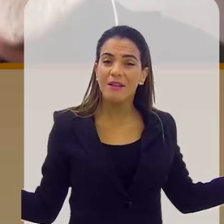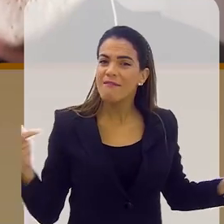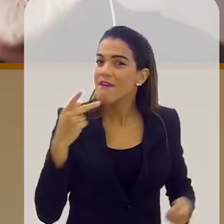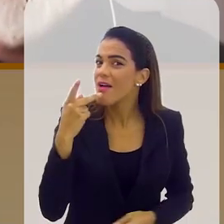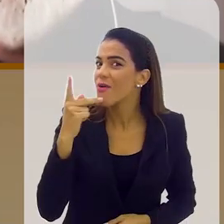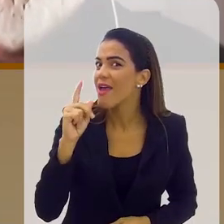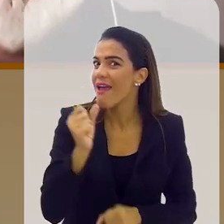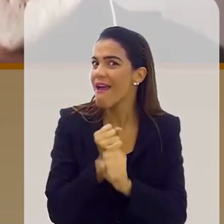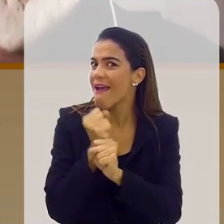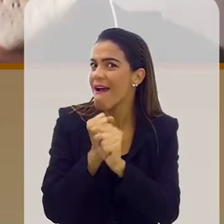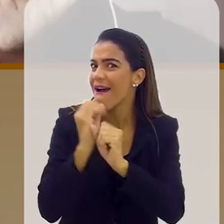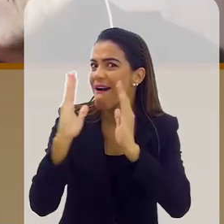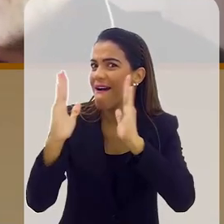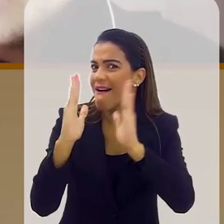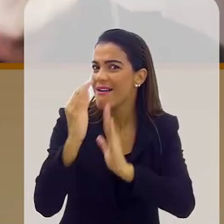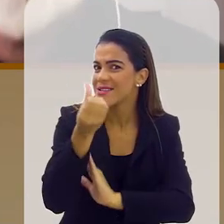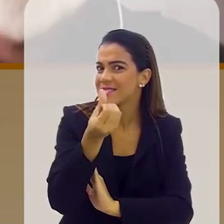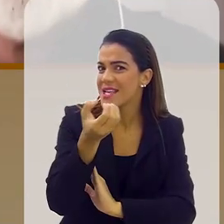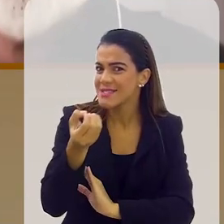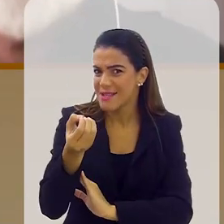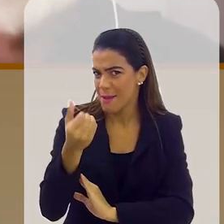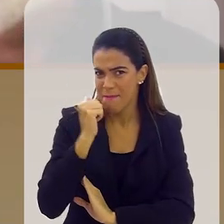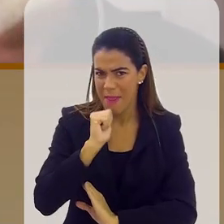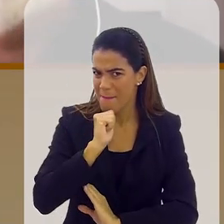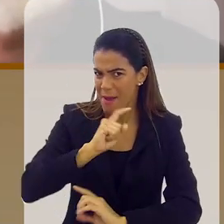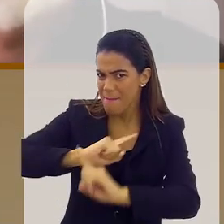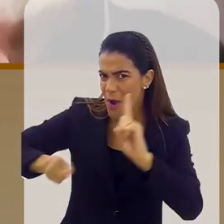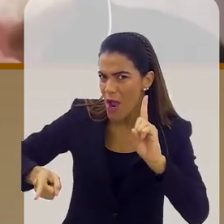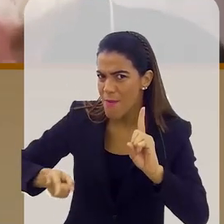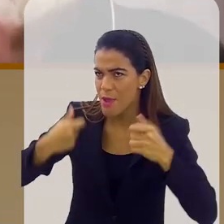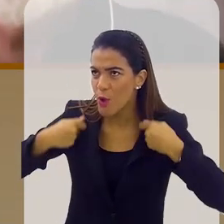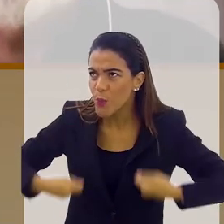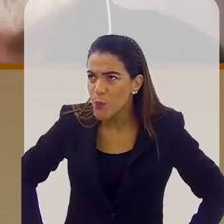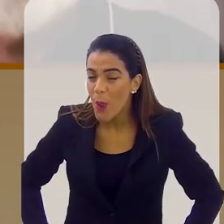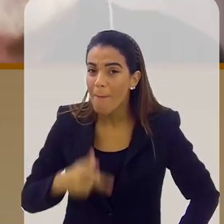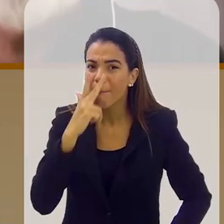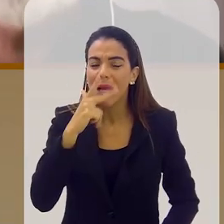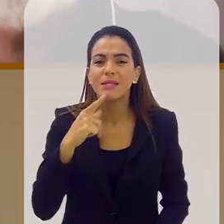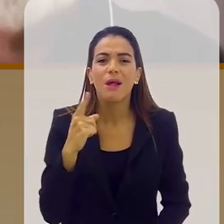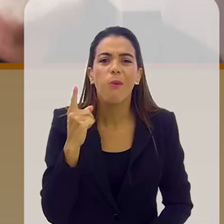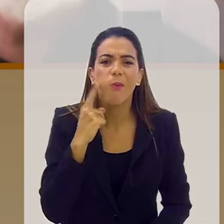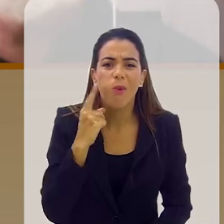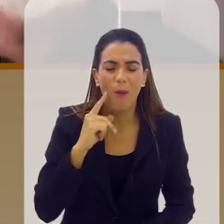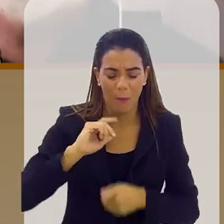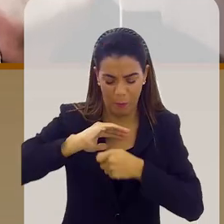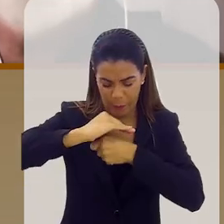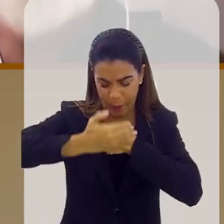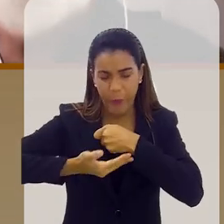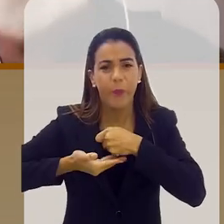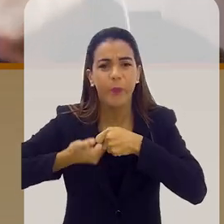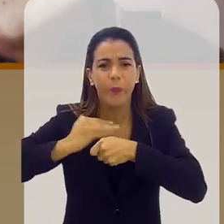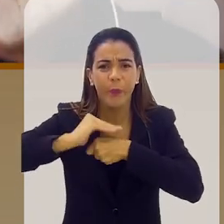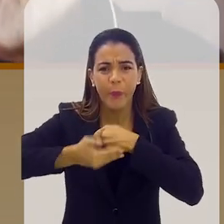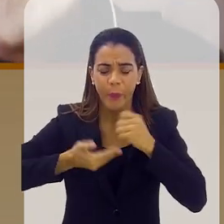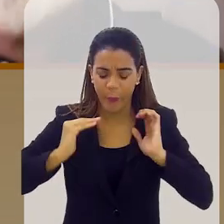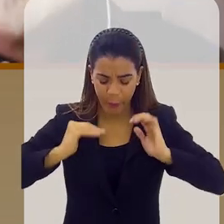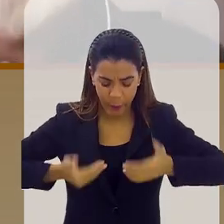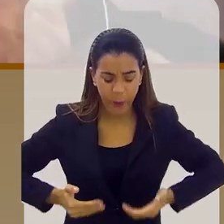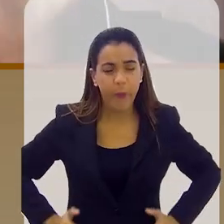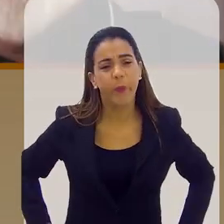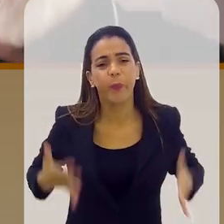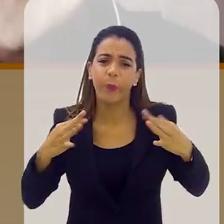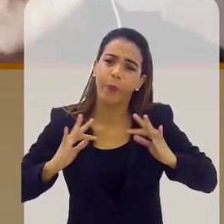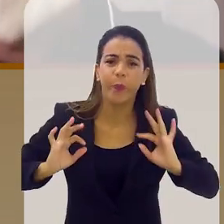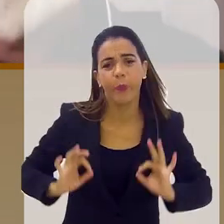gente está falando dos anos 60, eu não tirava a camisa na rua, minha mãe me vestia como se eu fosse um bombonzinho, eu andava todo arrumadinho. E ali não, ali